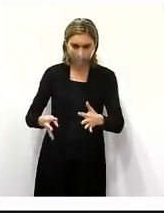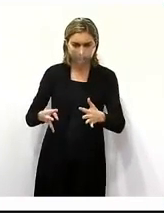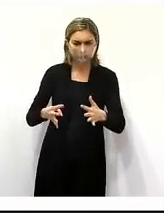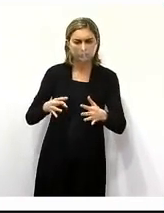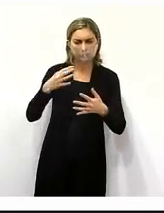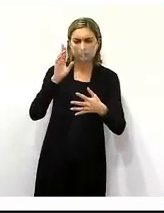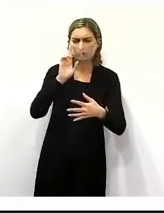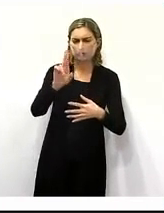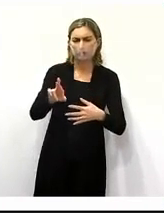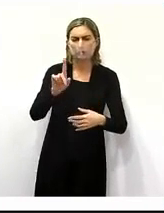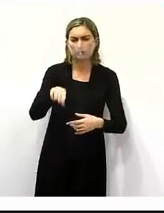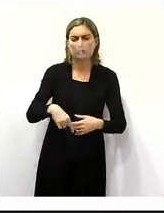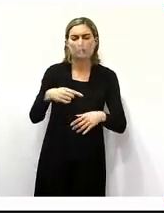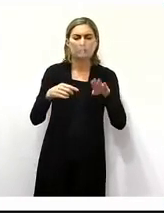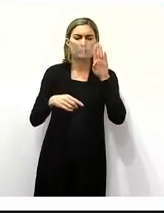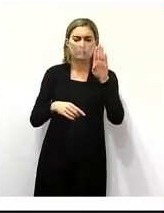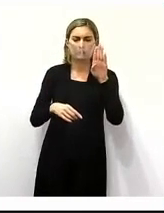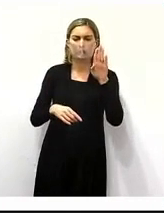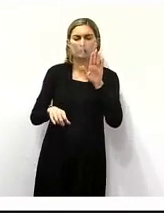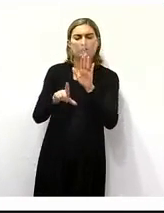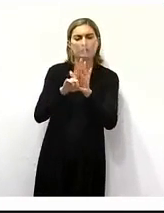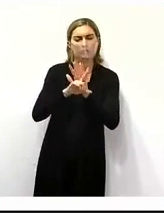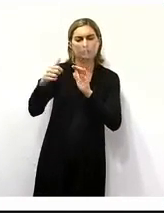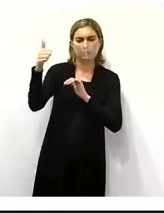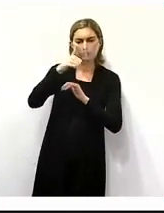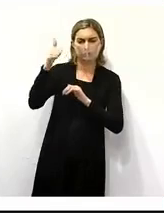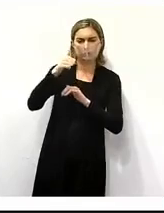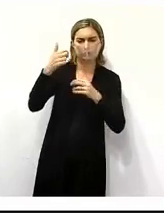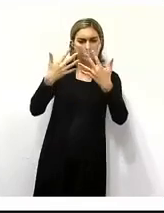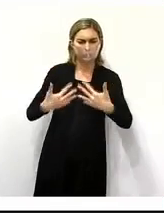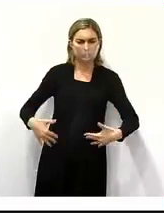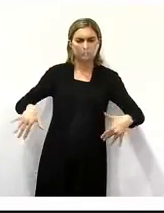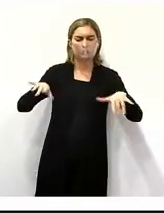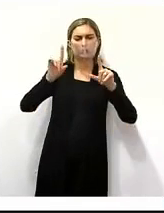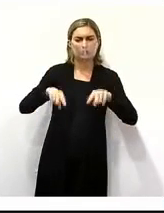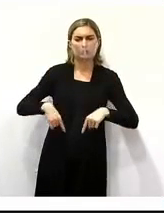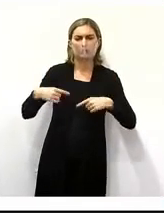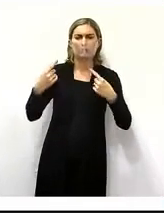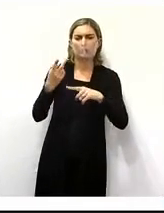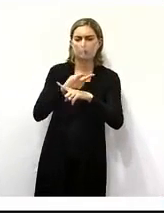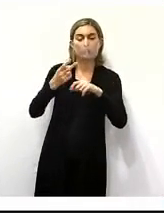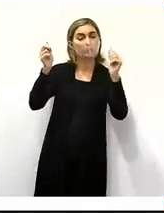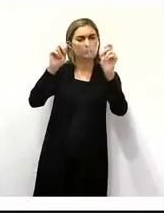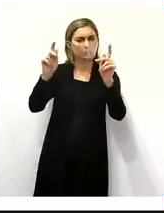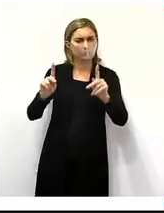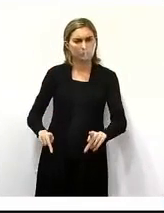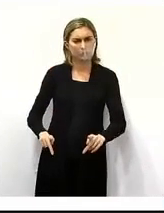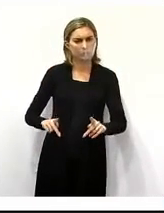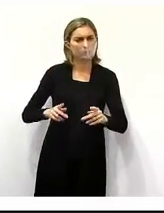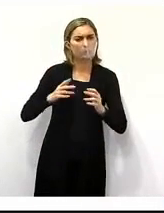a alternativa correta aí é o quê? A lei primeira e fundamental da natureza é procurar a paz